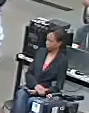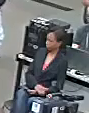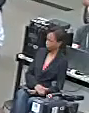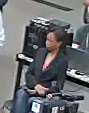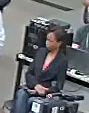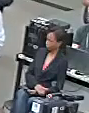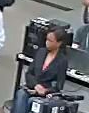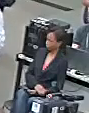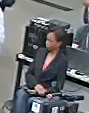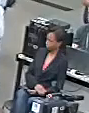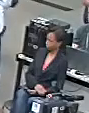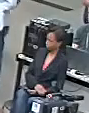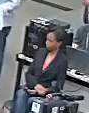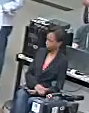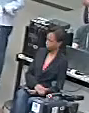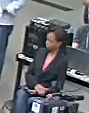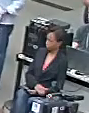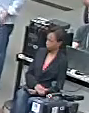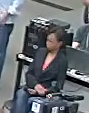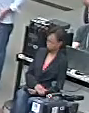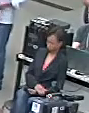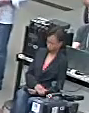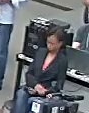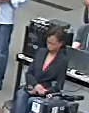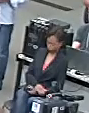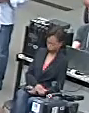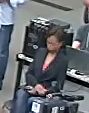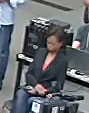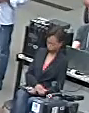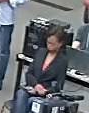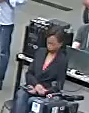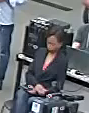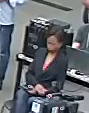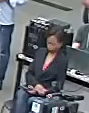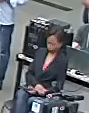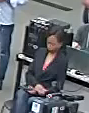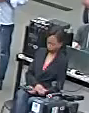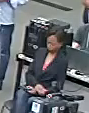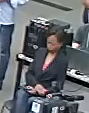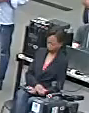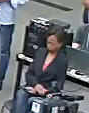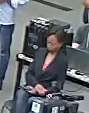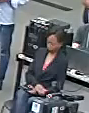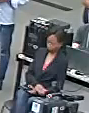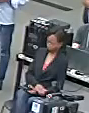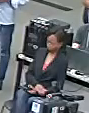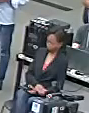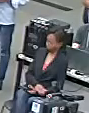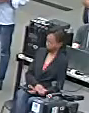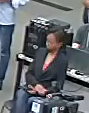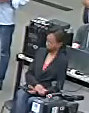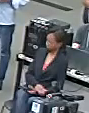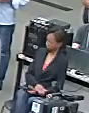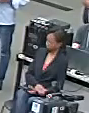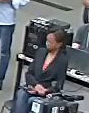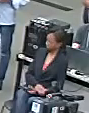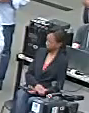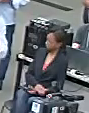fizemos requerimento aqui ao Dr pedindo a suspensão de autorização de credenciamento